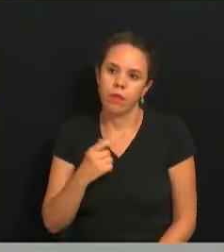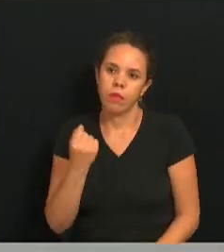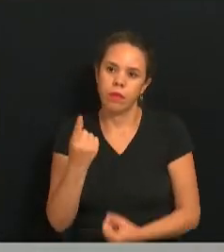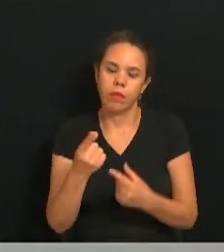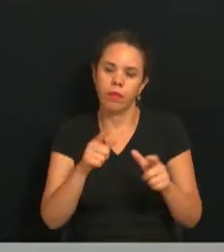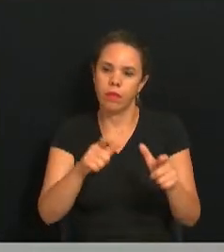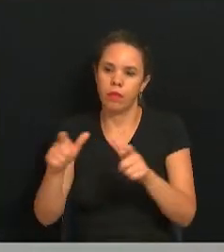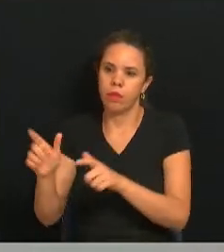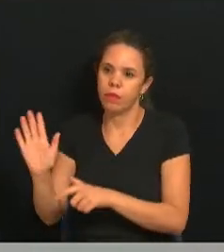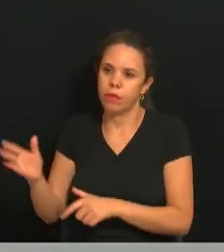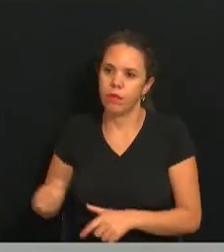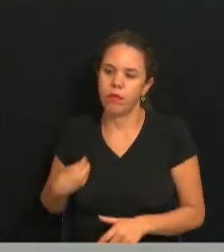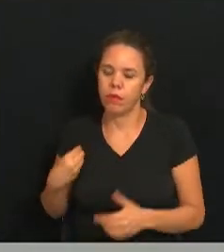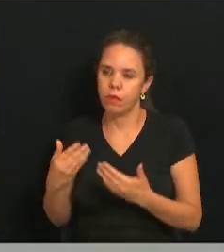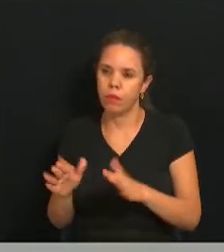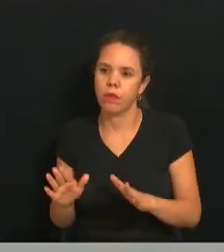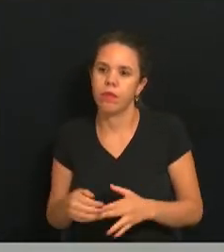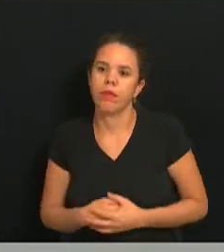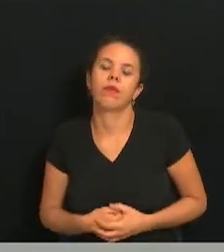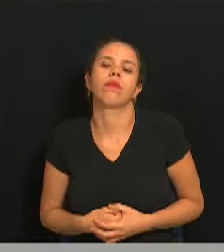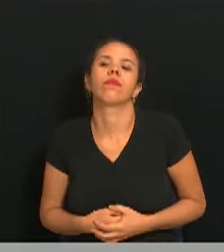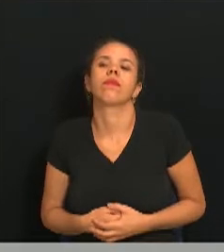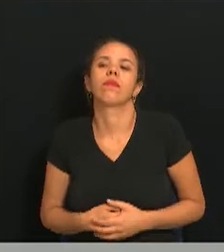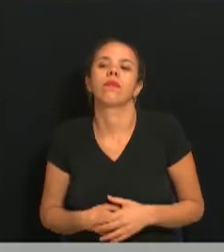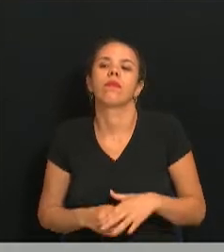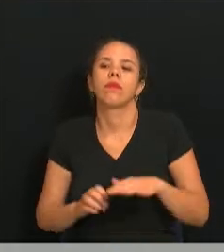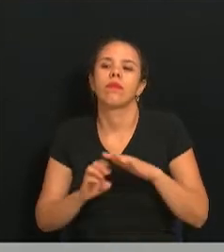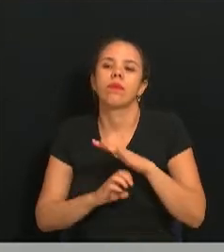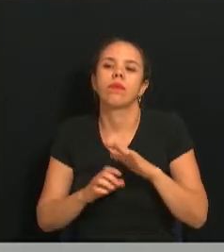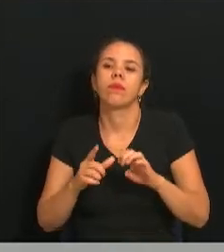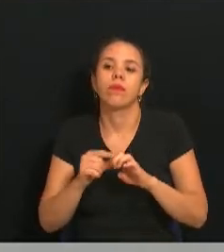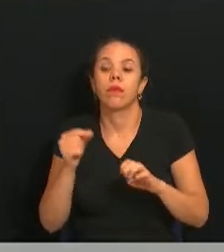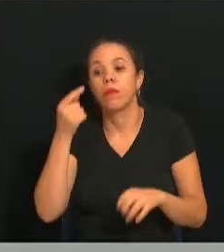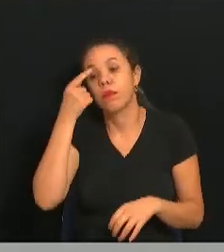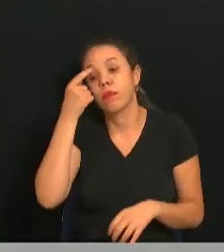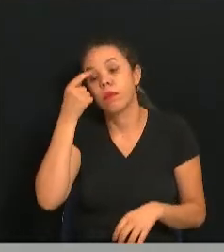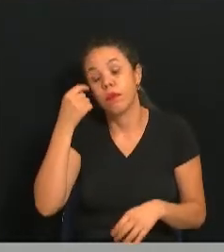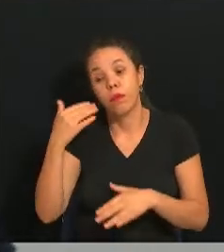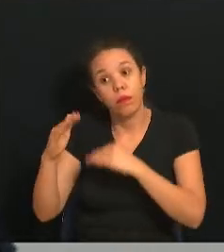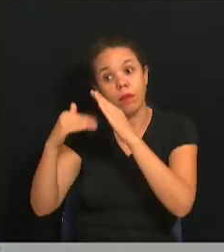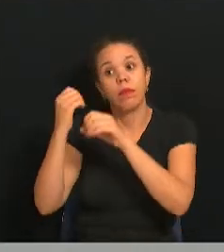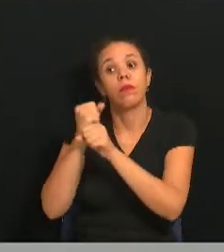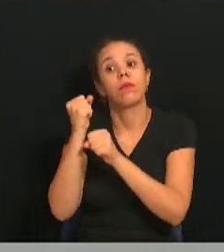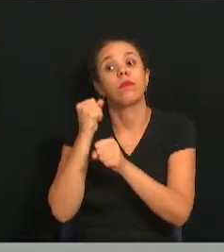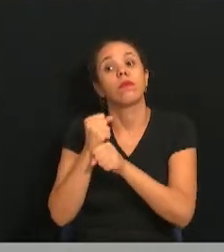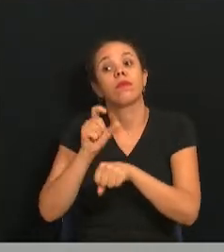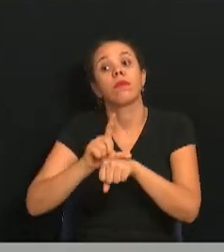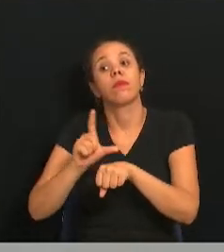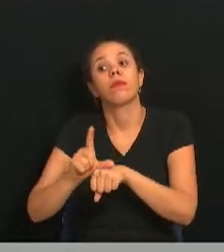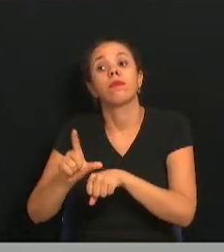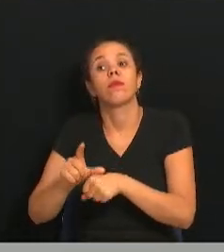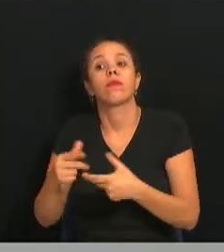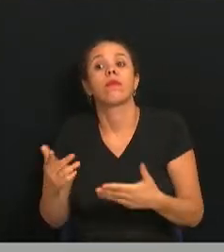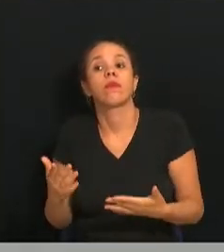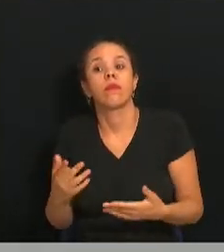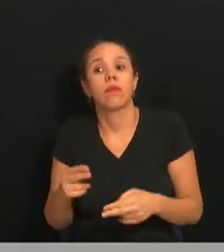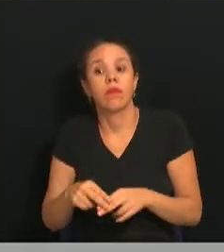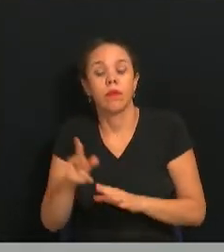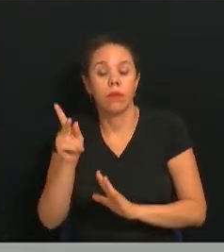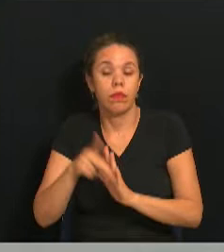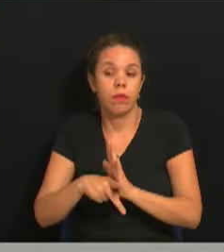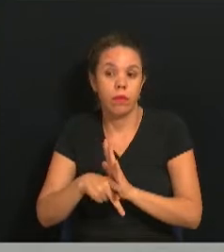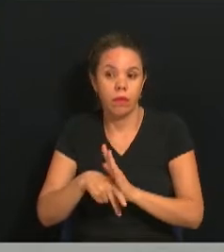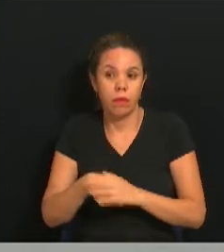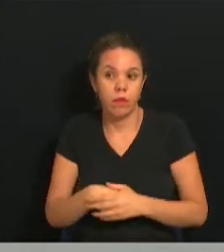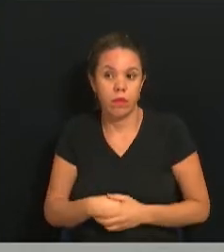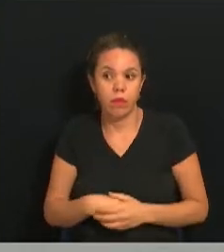que já estavam até com empreendimentos avançados, conversas avançadas, até projetos, para que